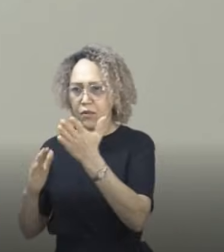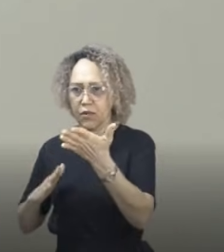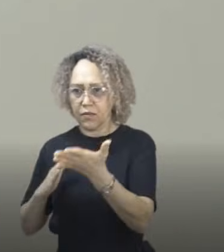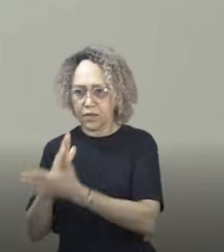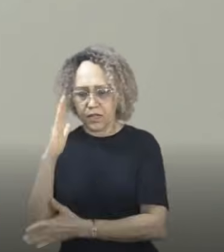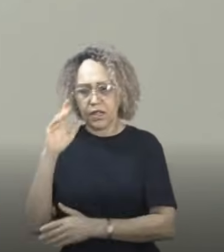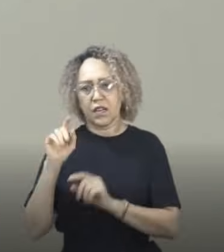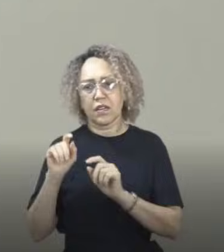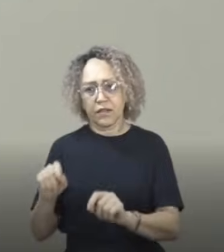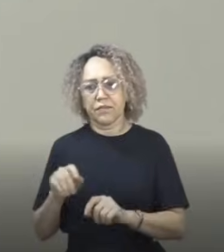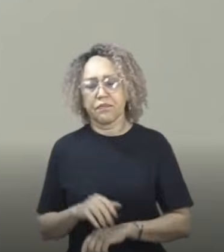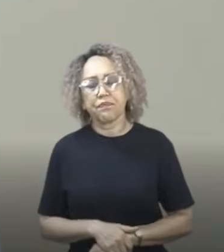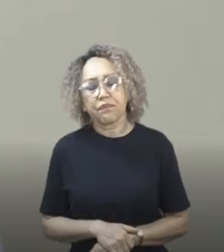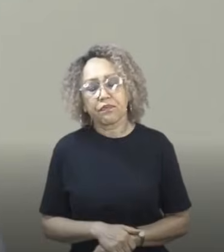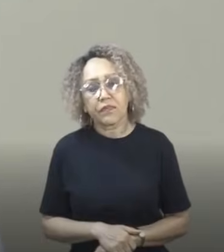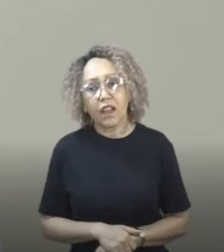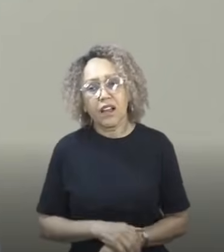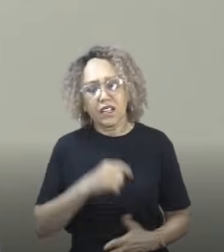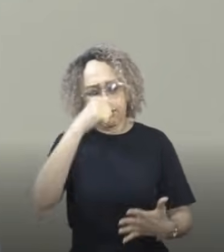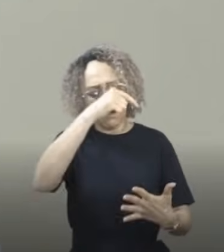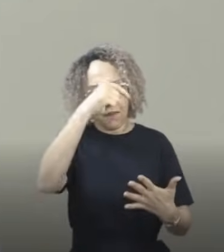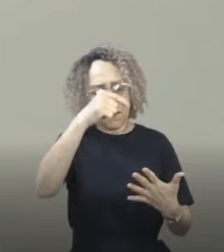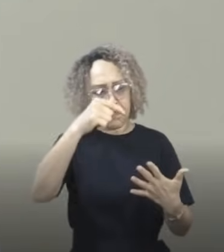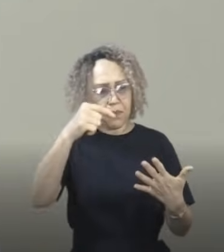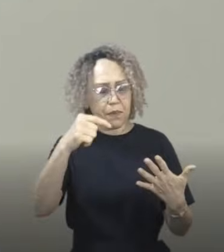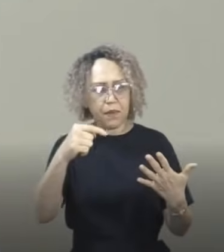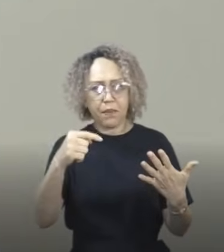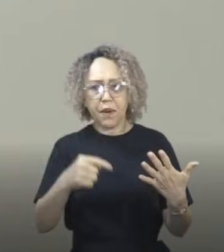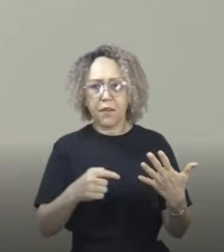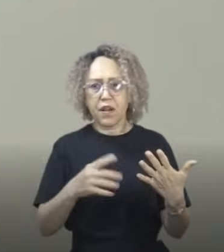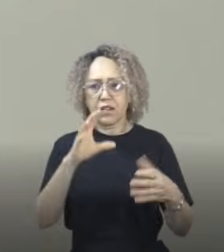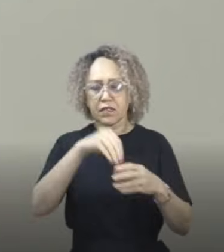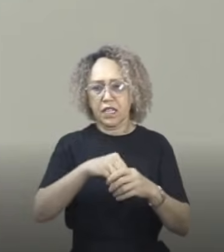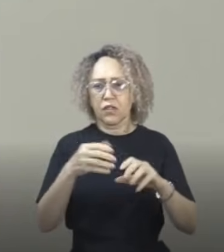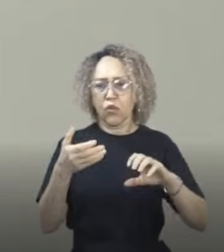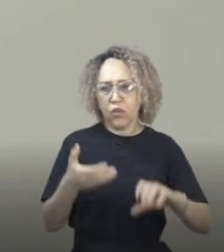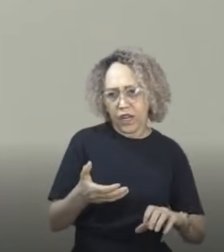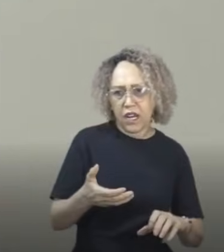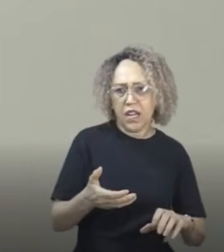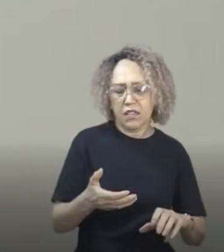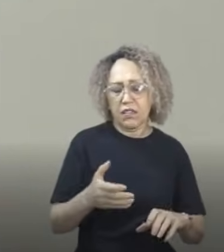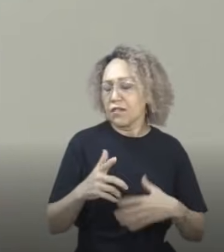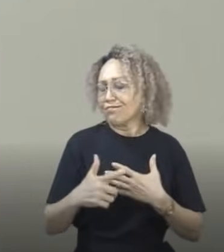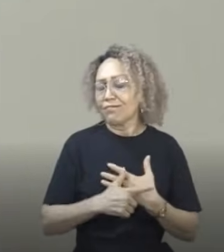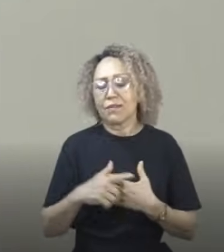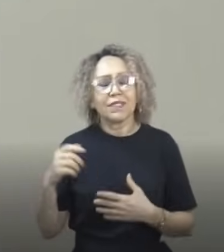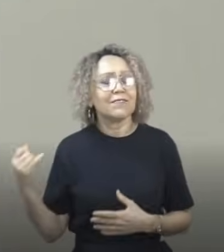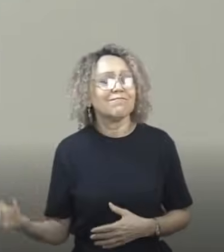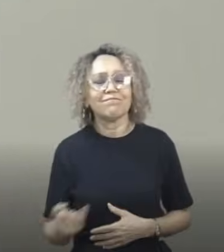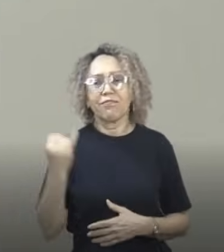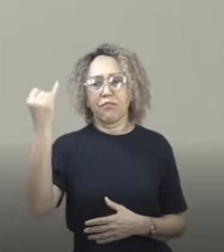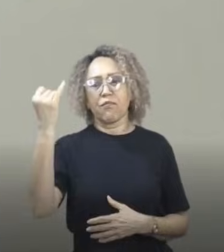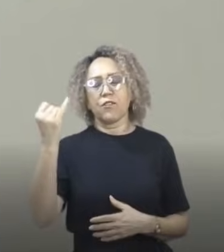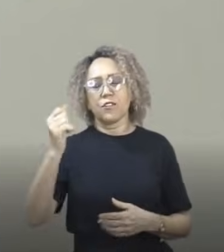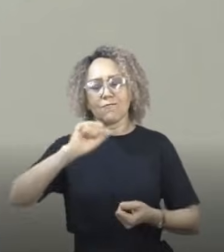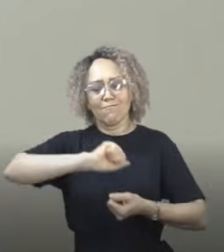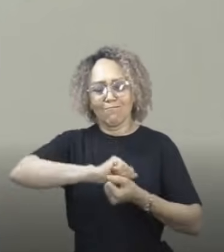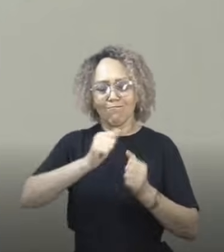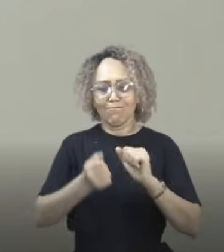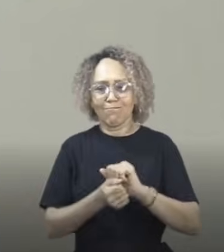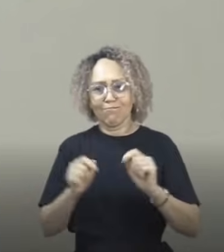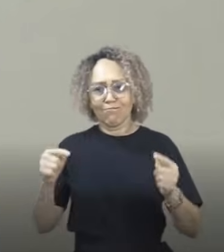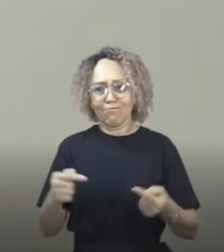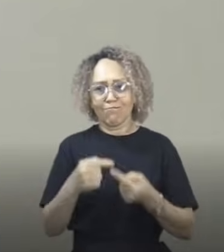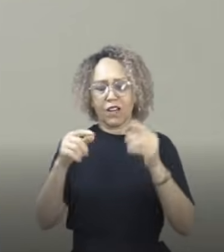presidente Lula. Então, tem várias coisas. O Congresso, o Parlamento tem um papel fundamental para adequar a